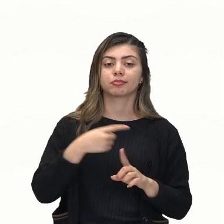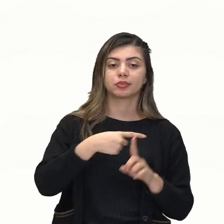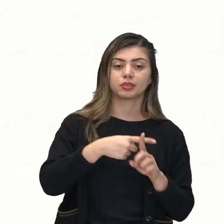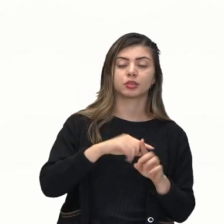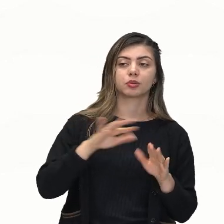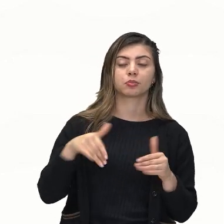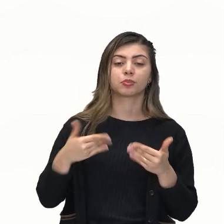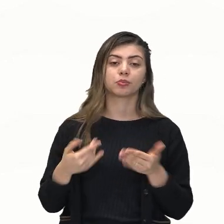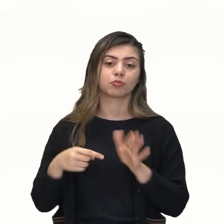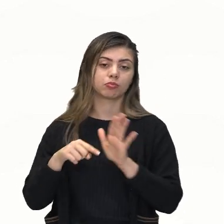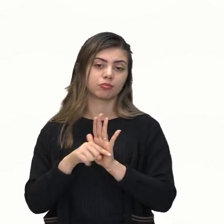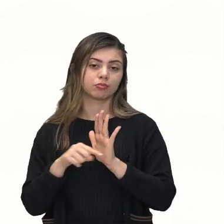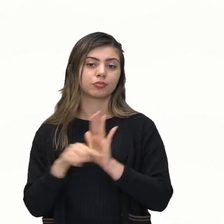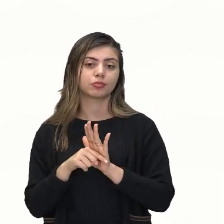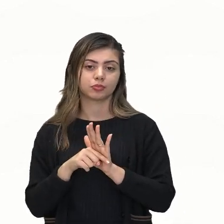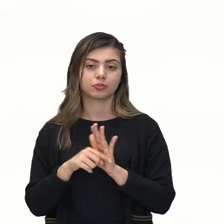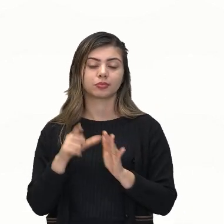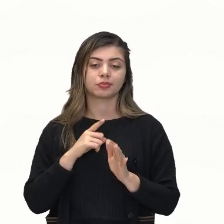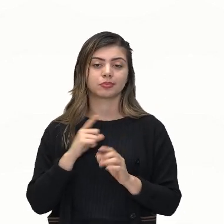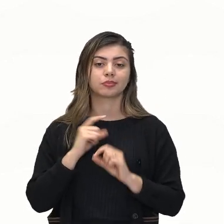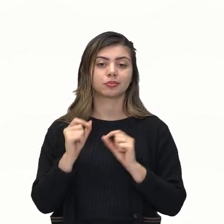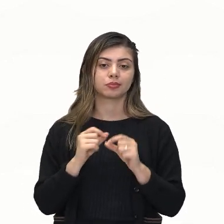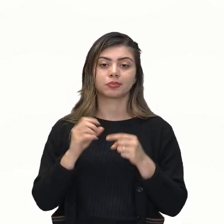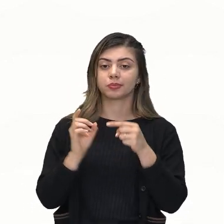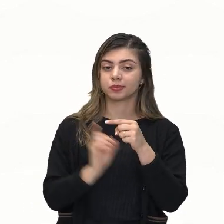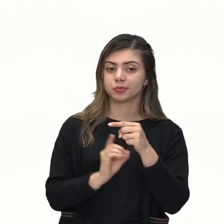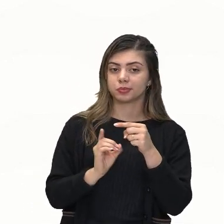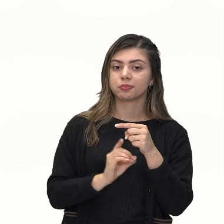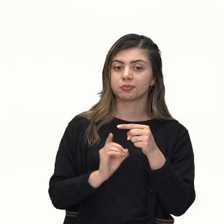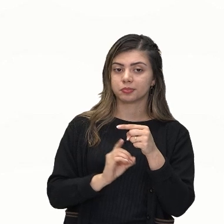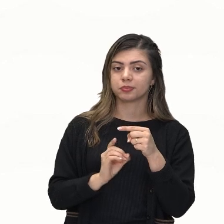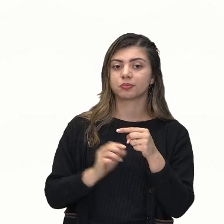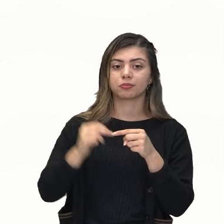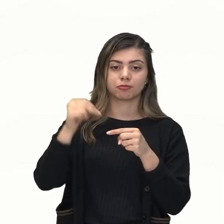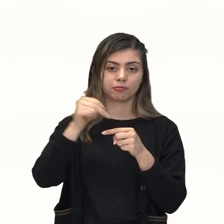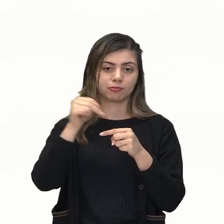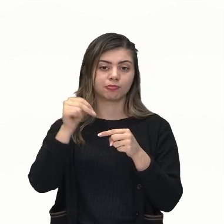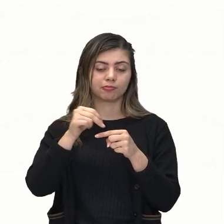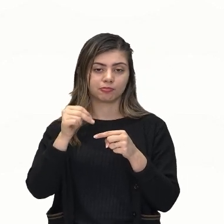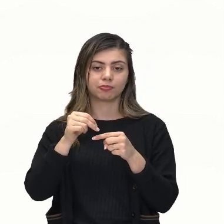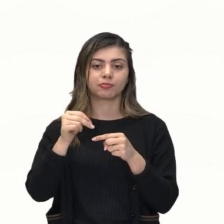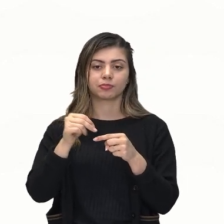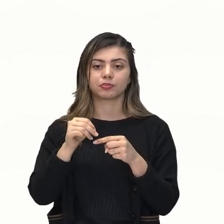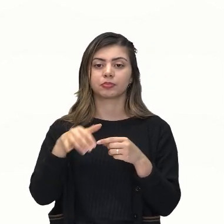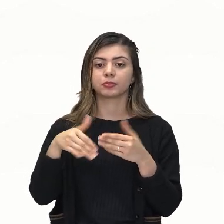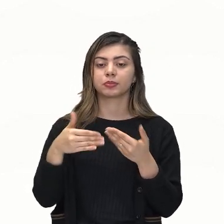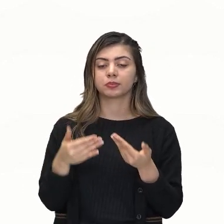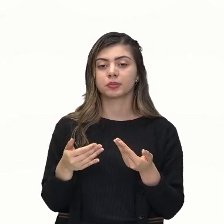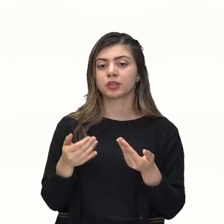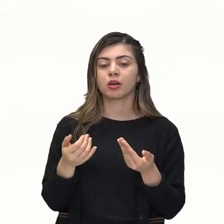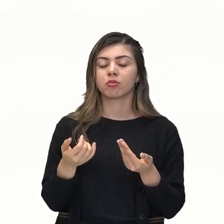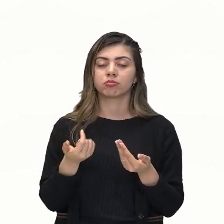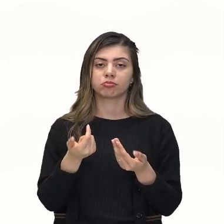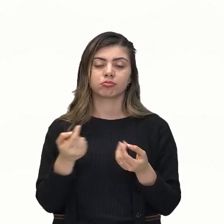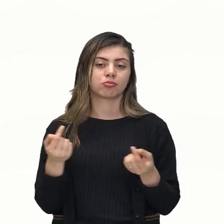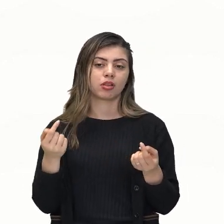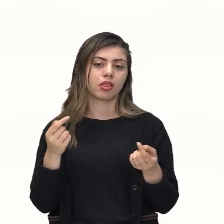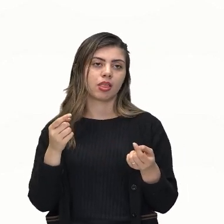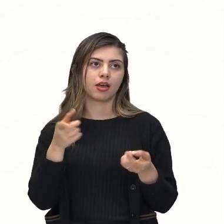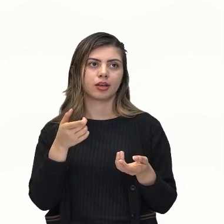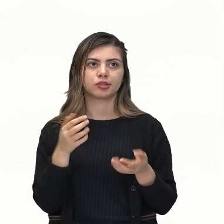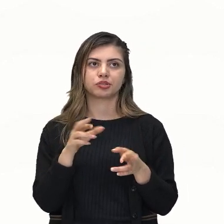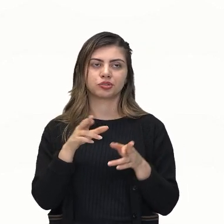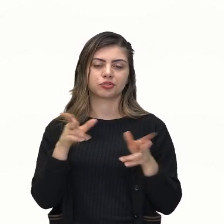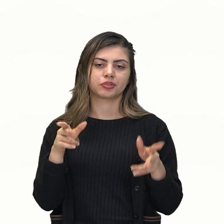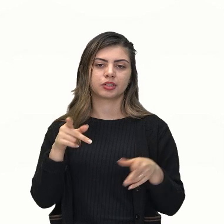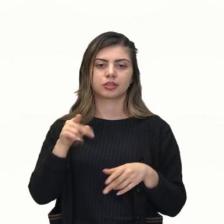ou ainda a subtração dos denominadores aos numeradores e suas razões não altera a proporção. O que isso